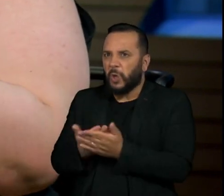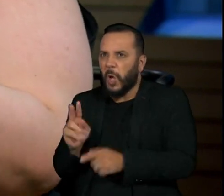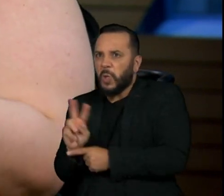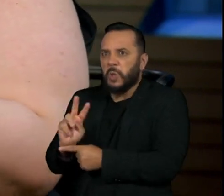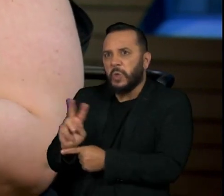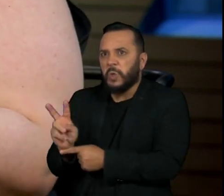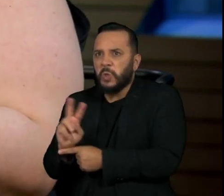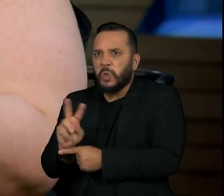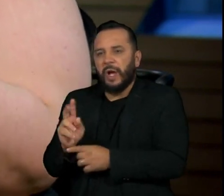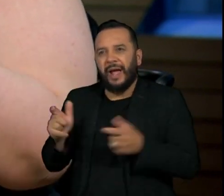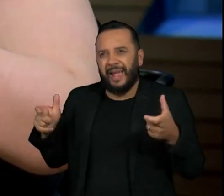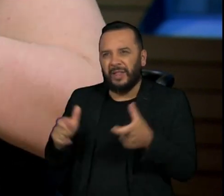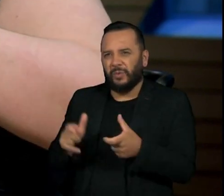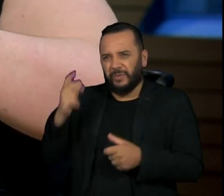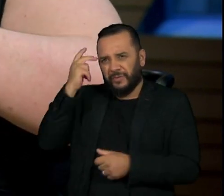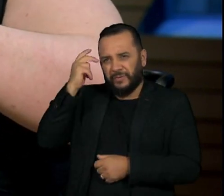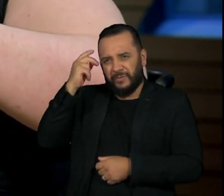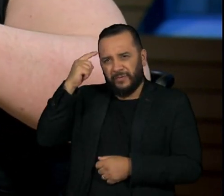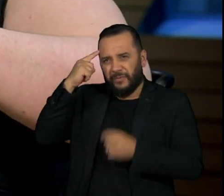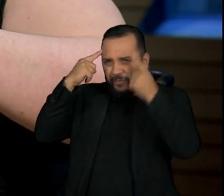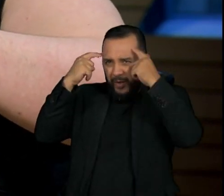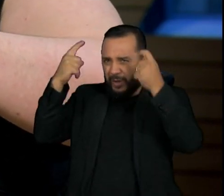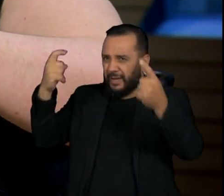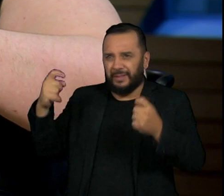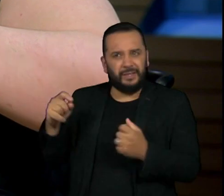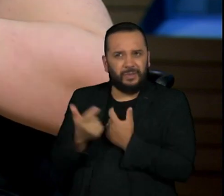me parece que uma medida que ela é muito,